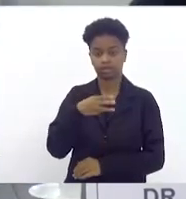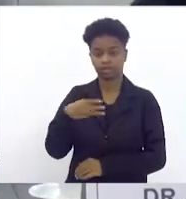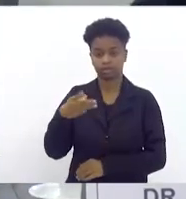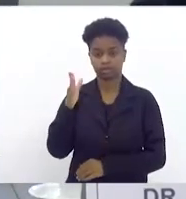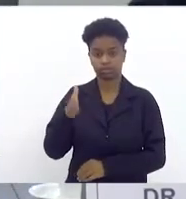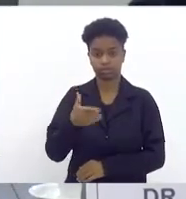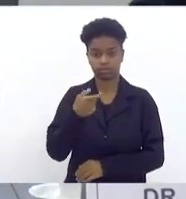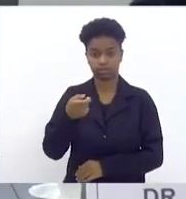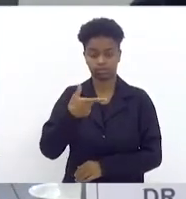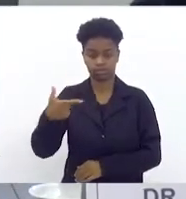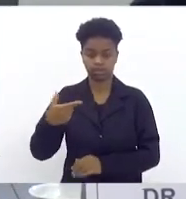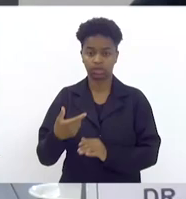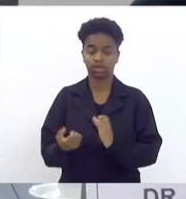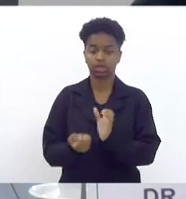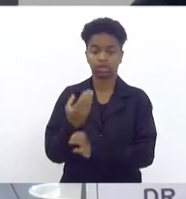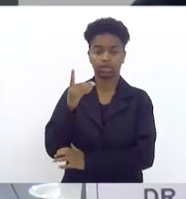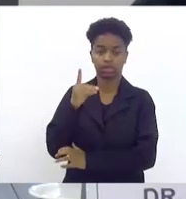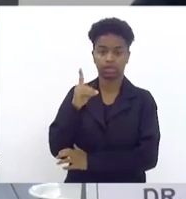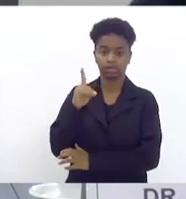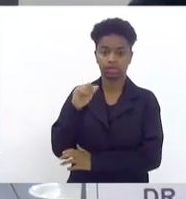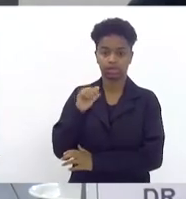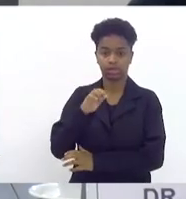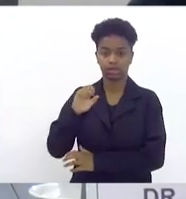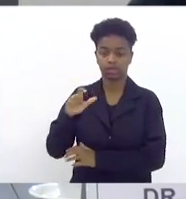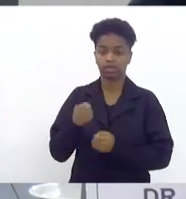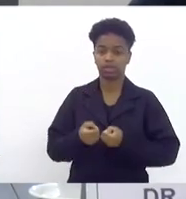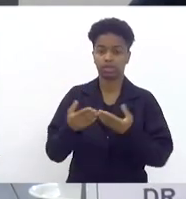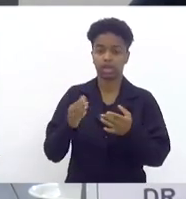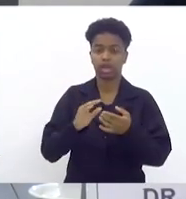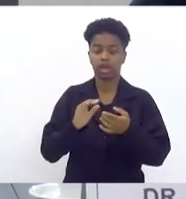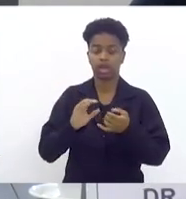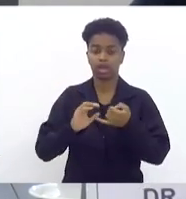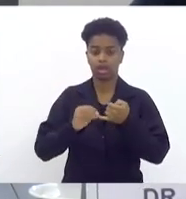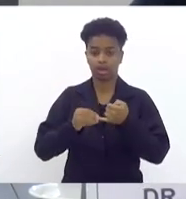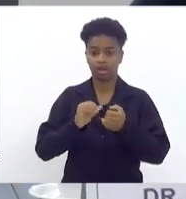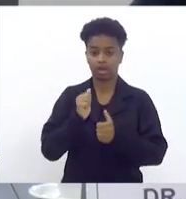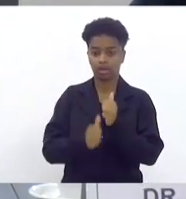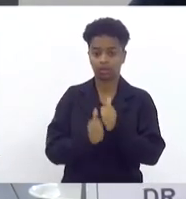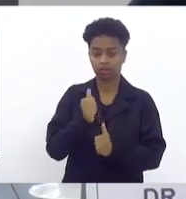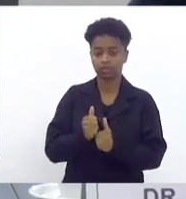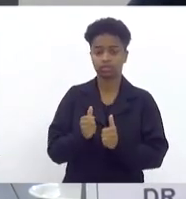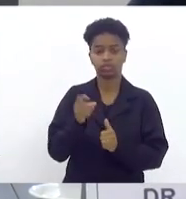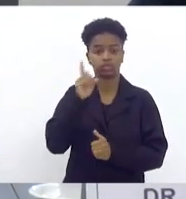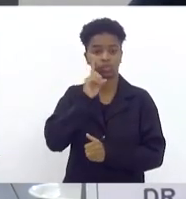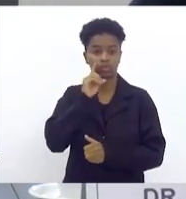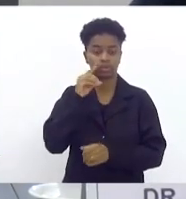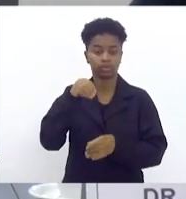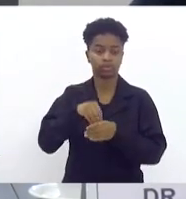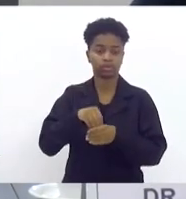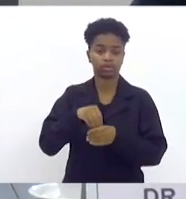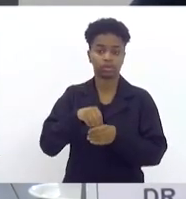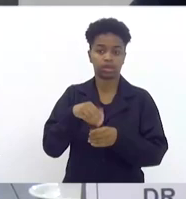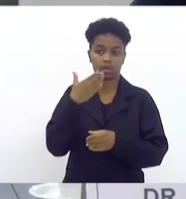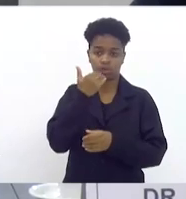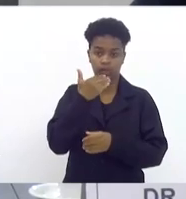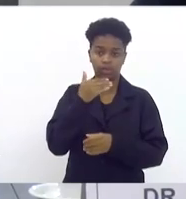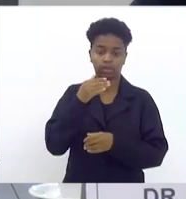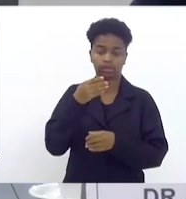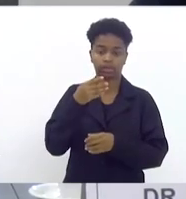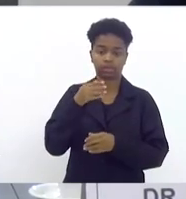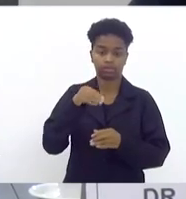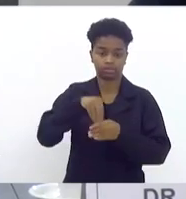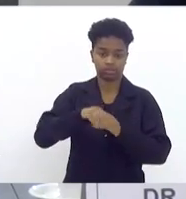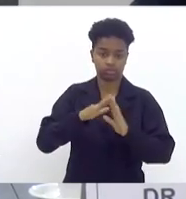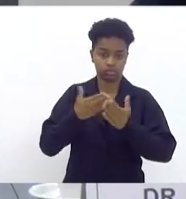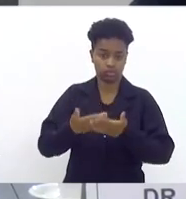autoria do deputado Daniel Librelon, que torna obrigatório o fornecimento de arroz e feijão durante todos os dias letivos na alimentação escolar na rede pública de ensino